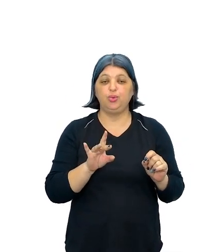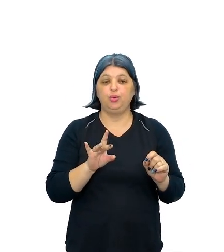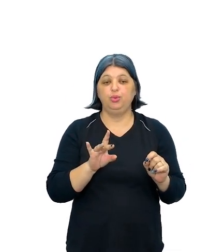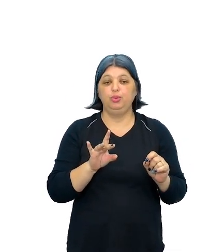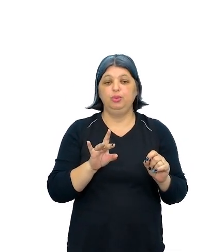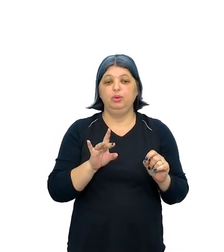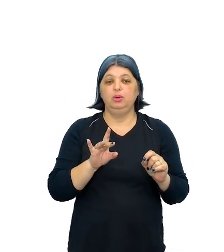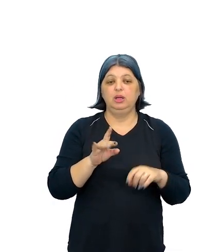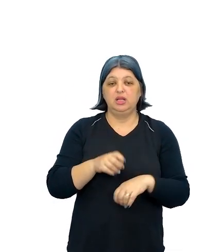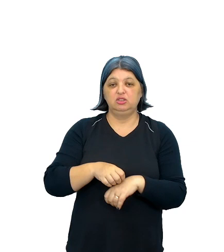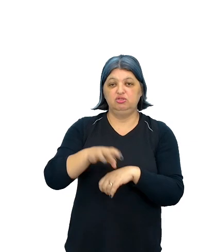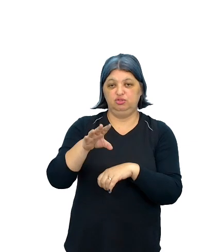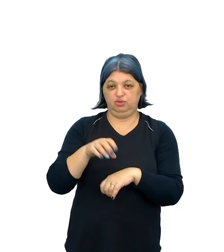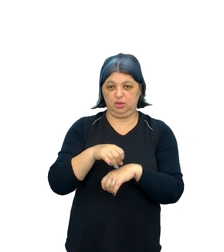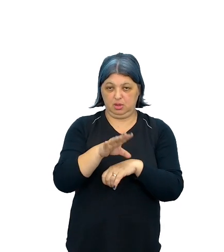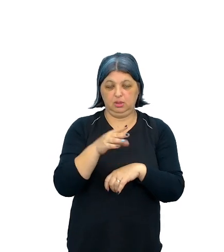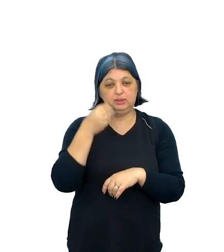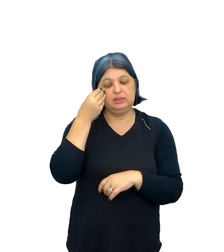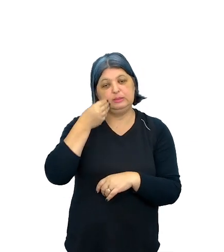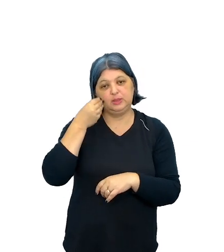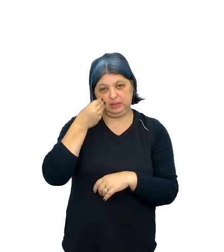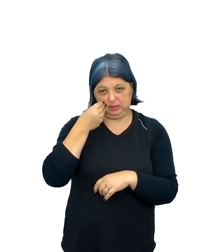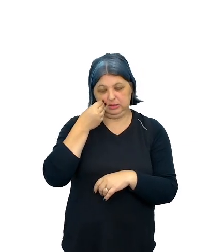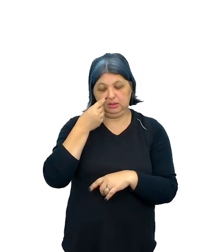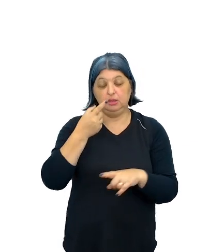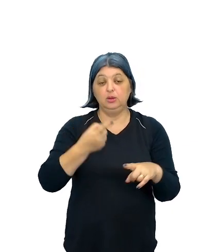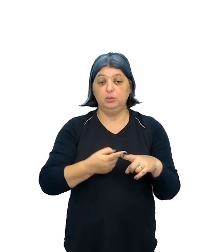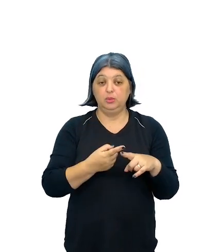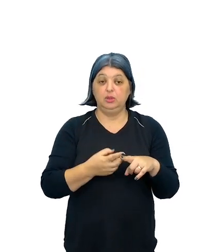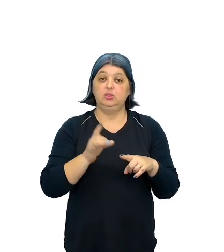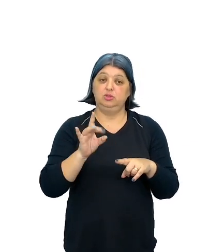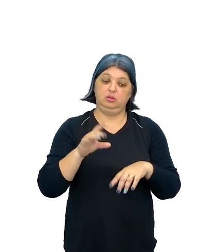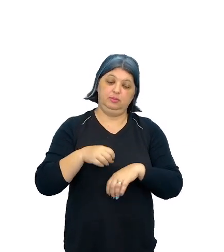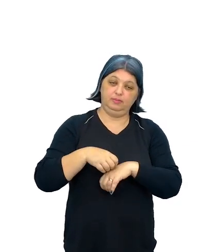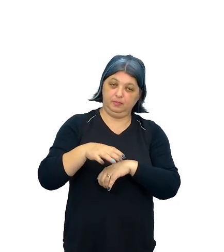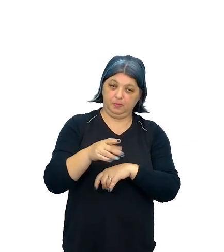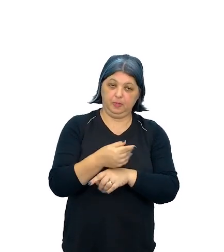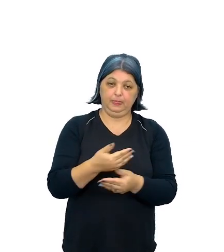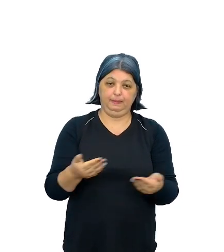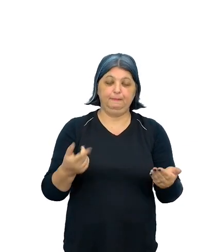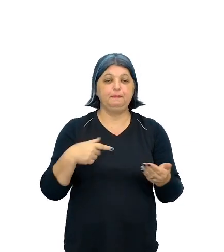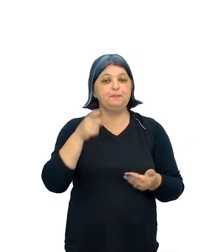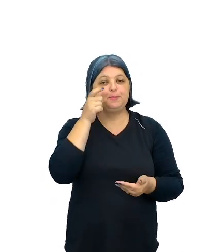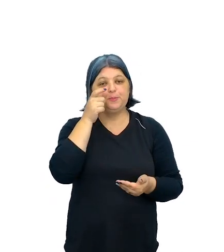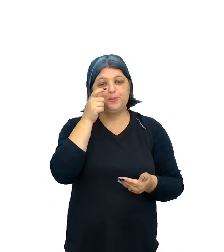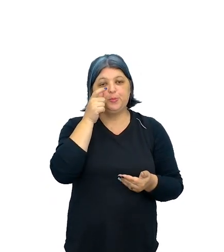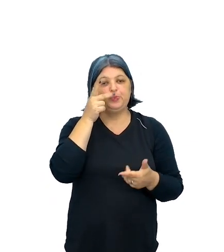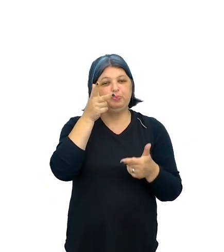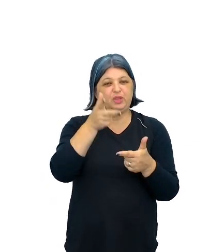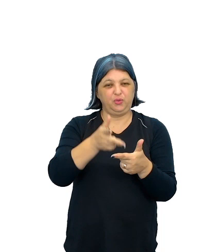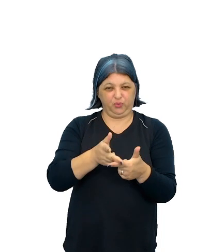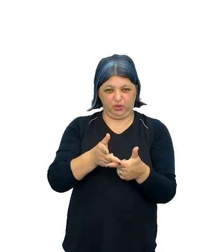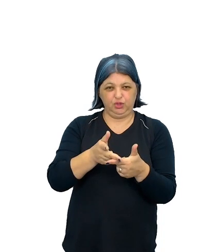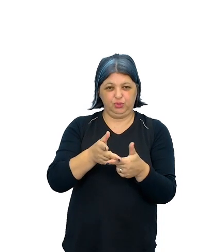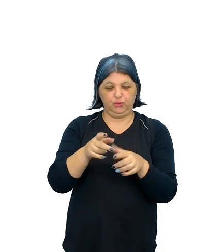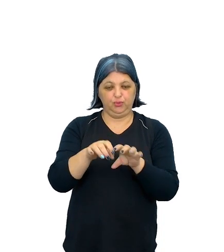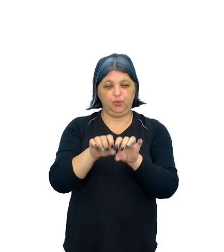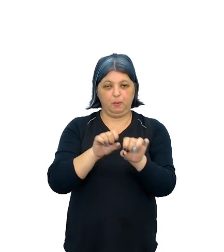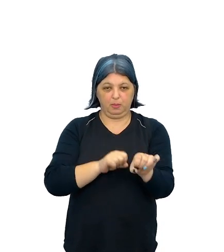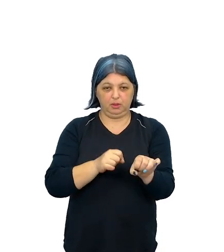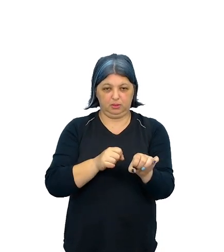algumas indicações de experiências, porque recomendo a vocês assistirem ao vídeo de